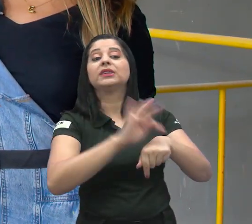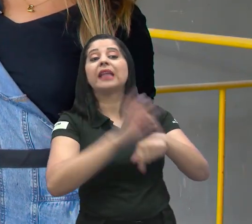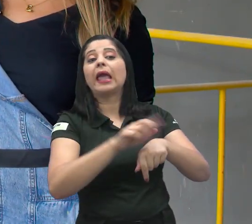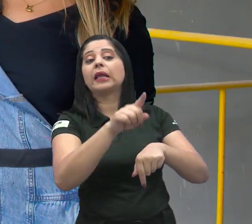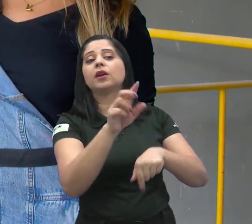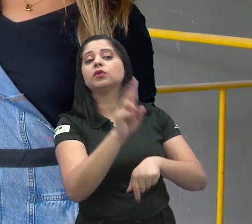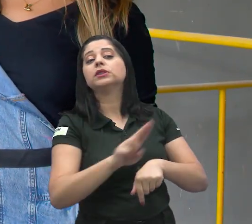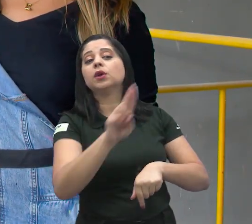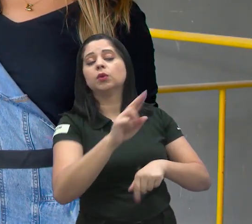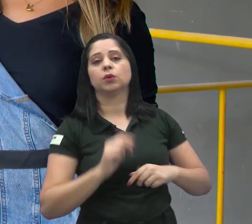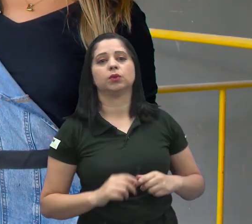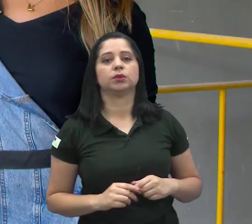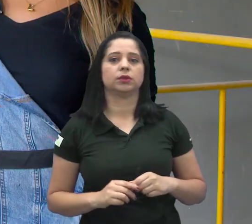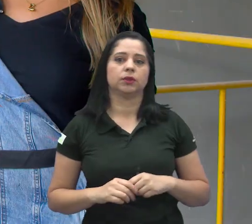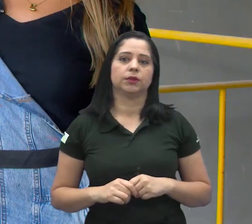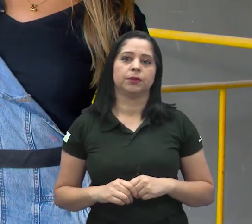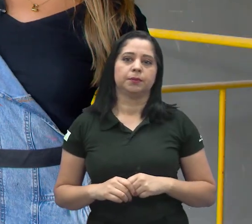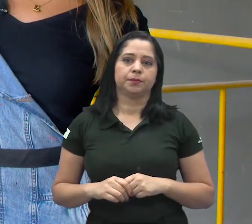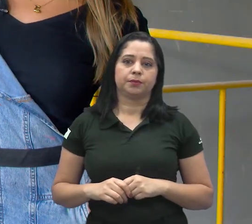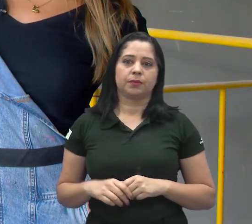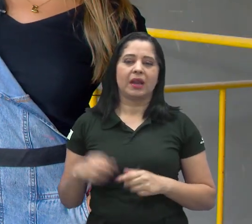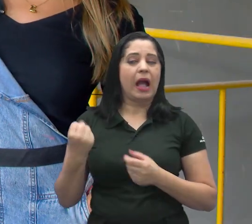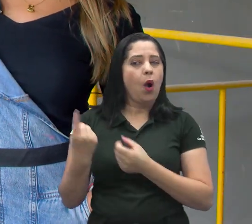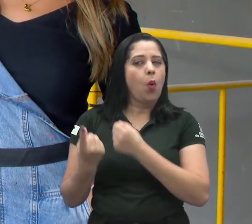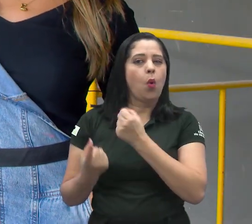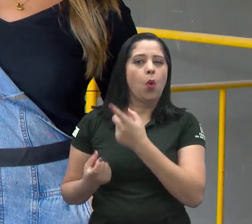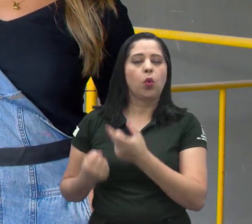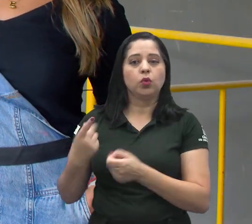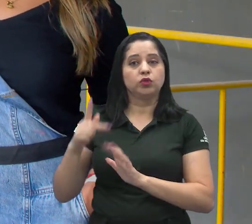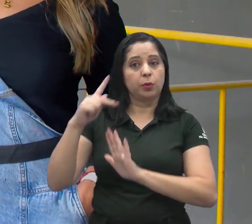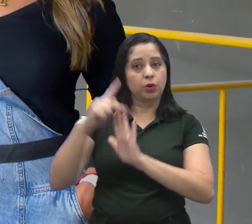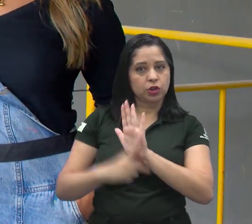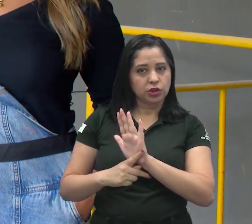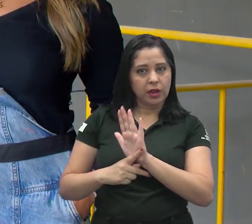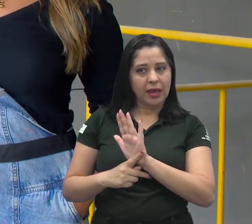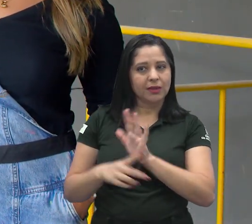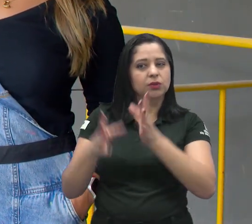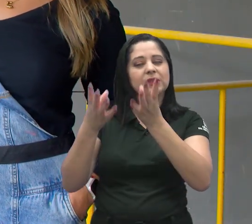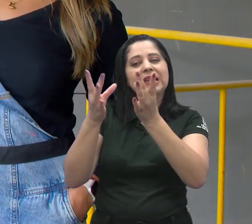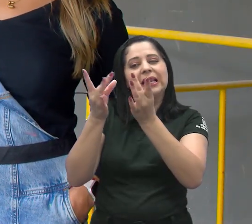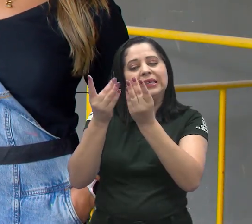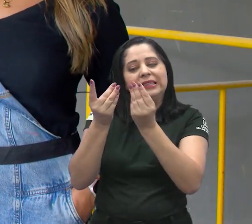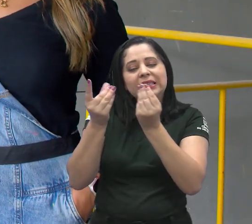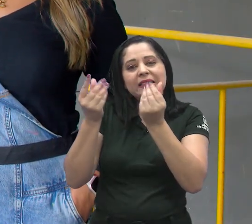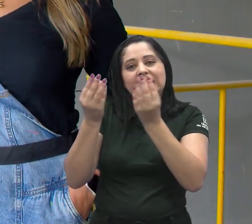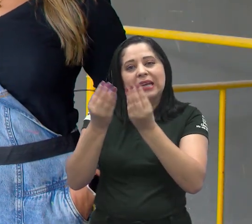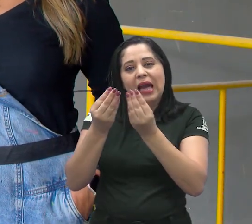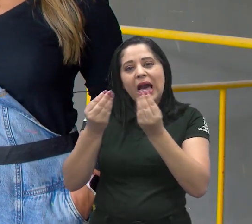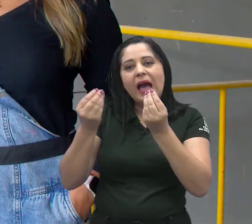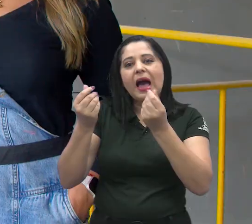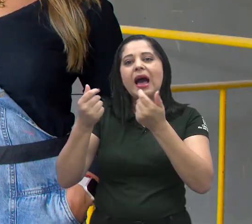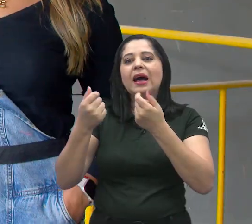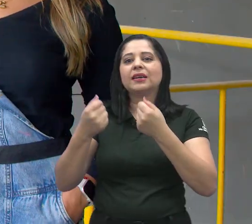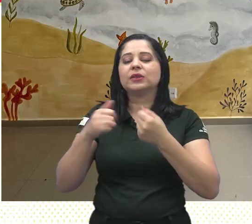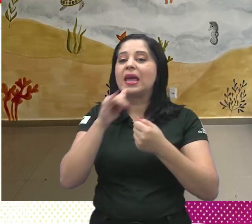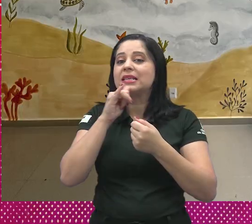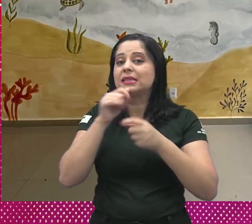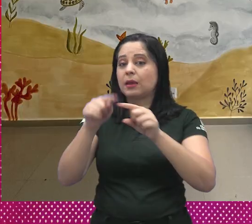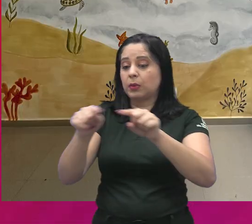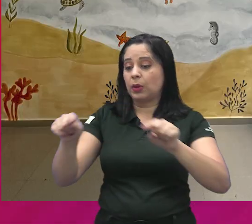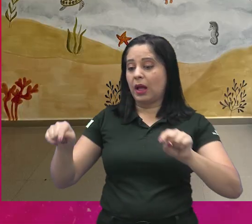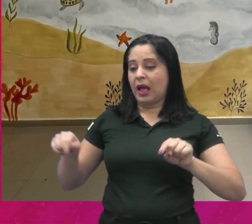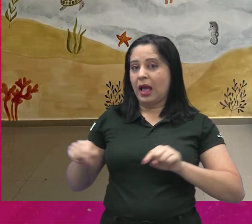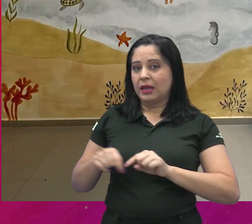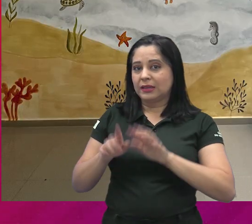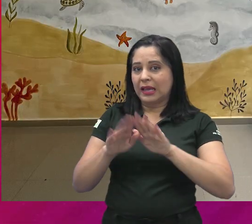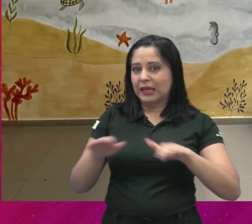dependendo do contexto? Olha, tem alguns projetos que são mais delicados, né? Pintura mais de quartinho infantil. Aí